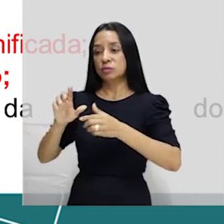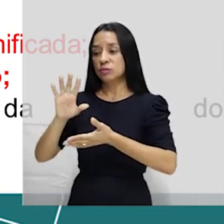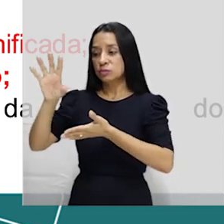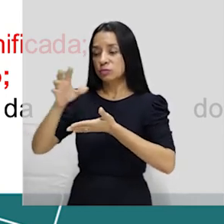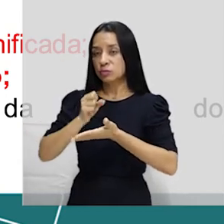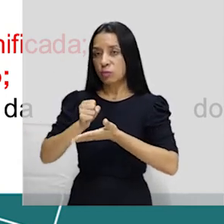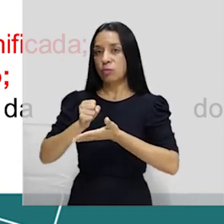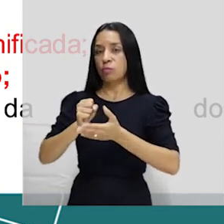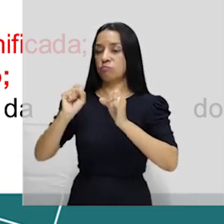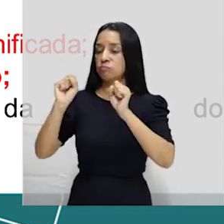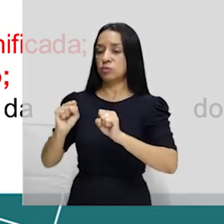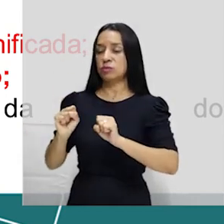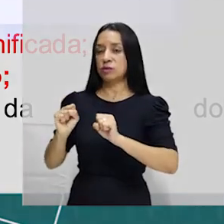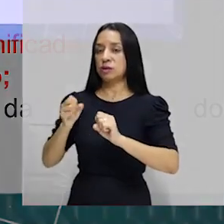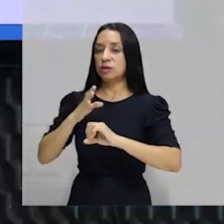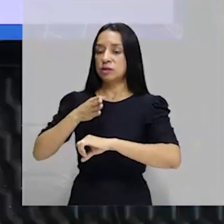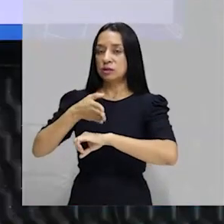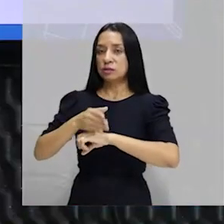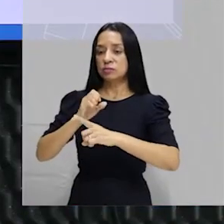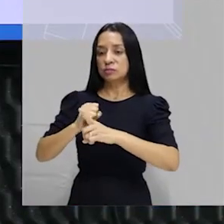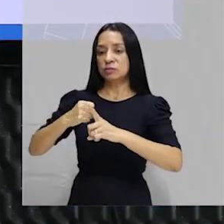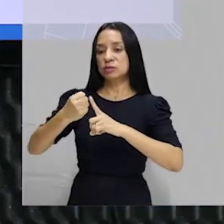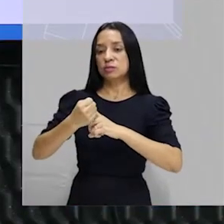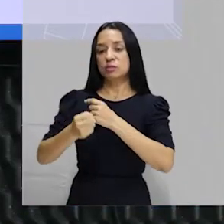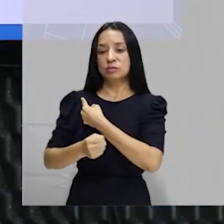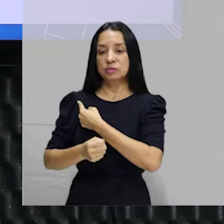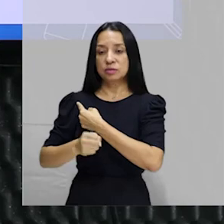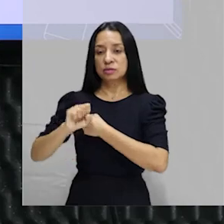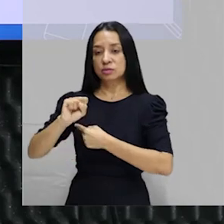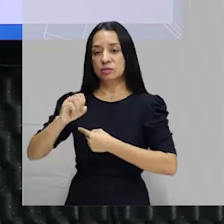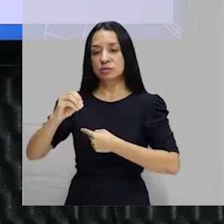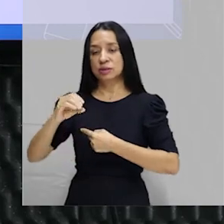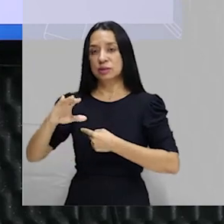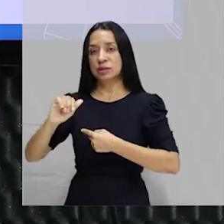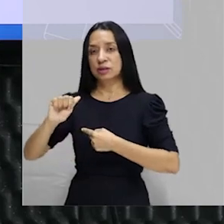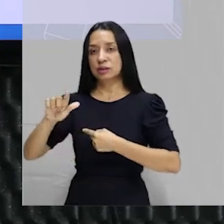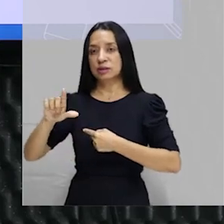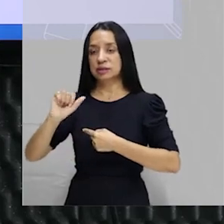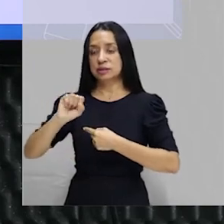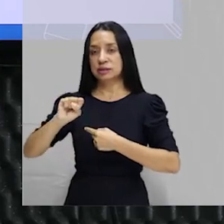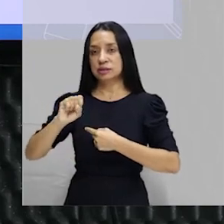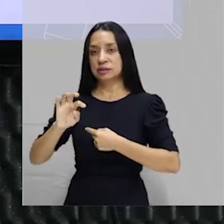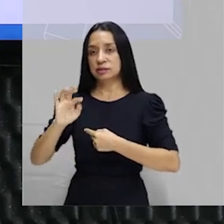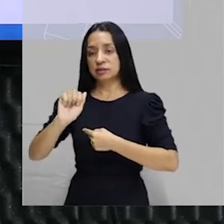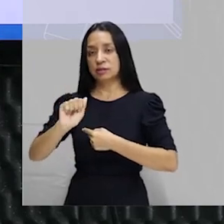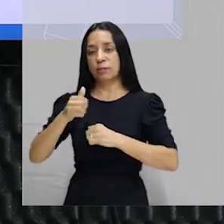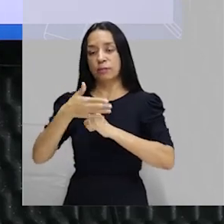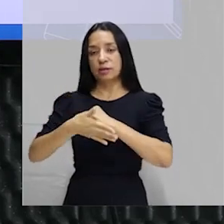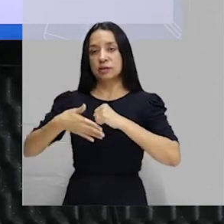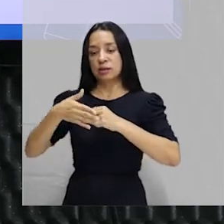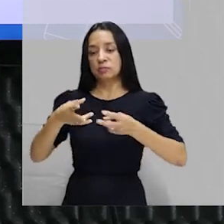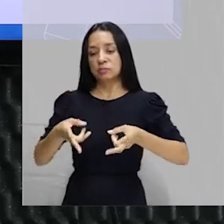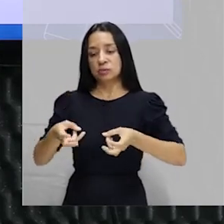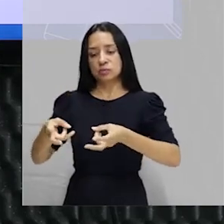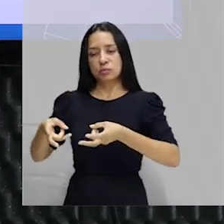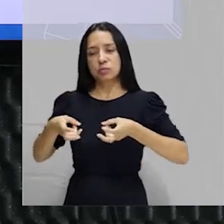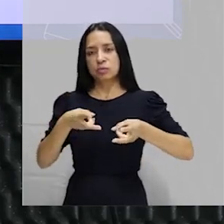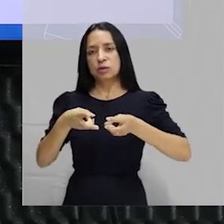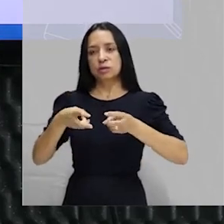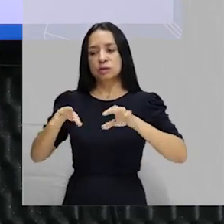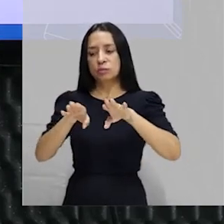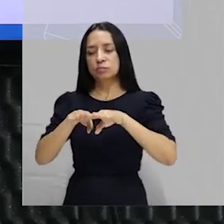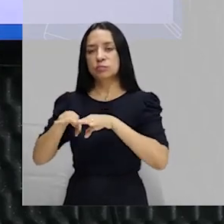um governo militar destinado a disciplinar os indivíduos? Letra B, um governo transitório destinado à tomada dos meios